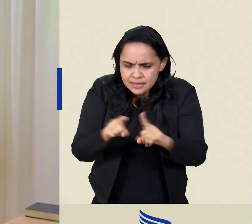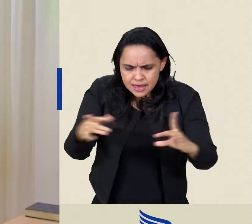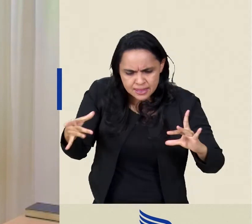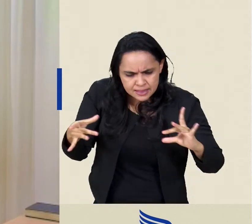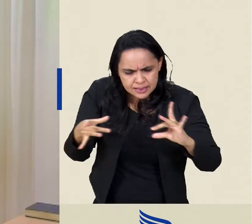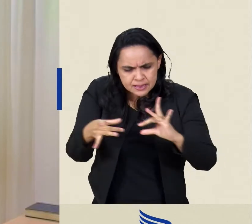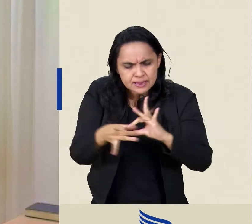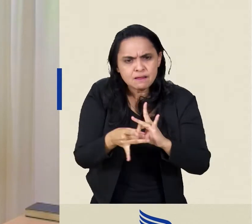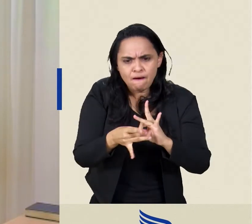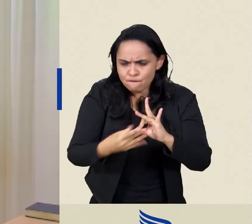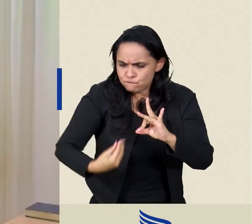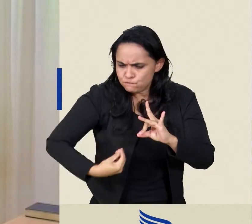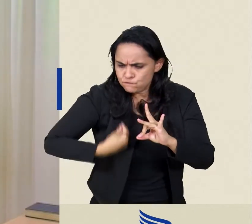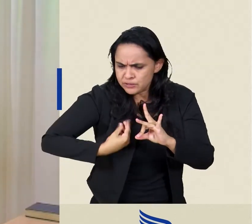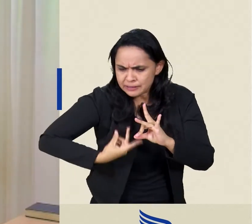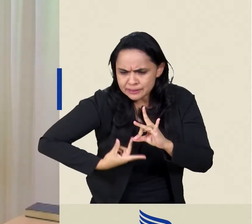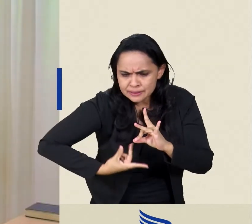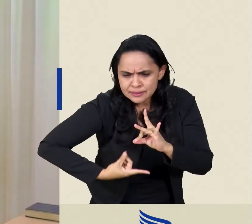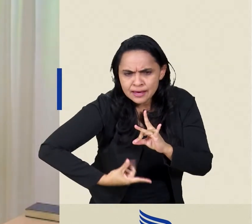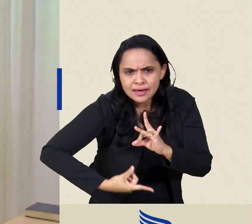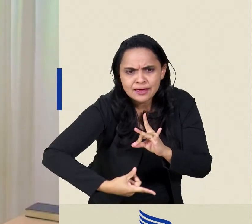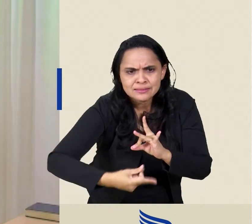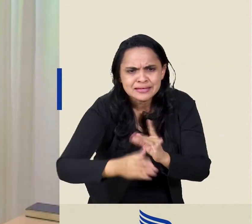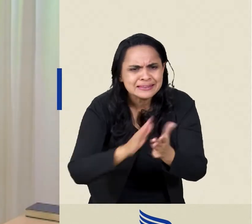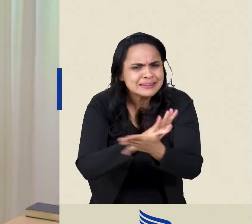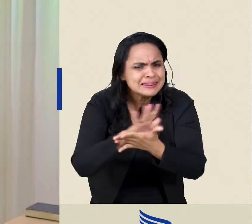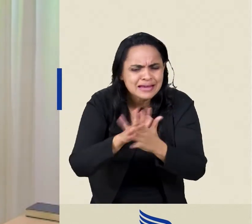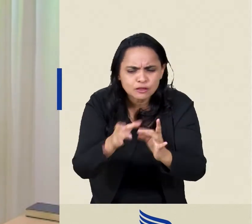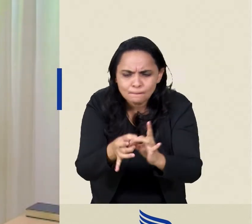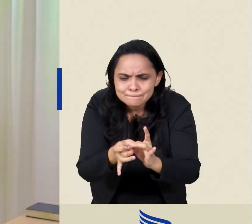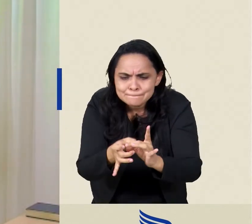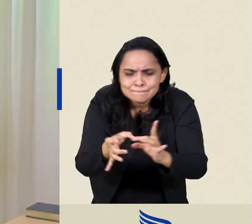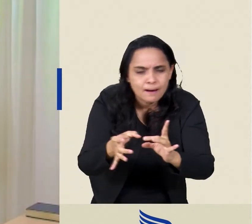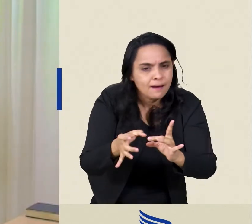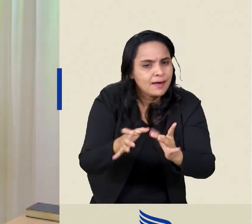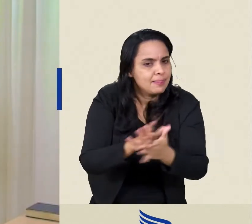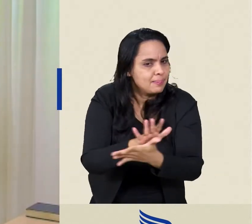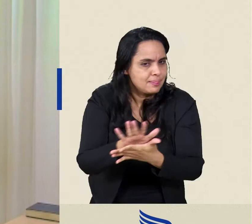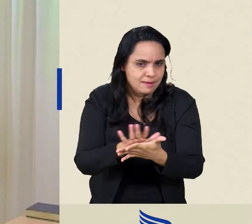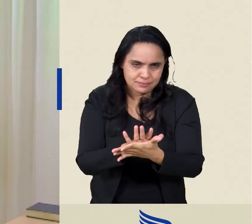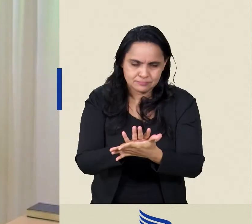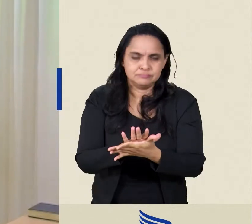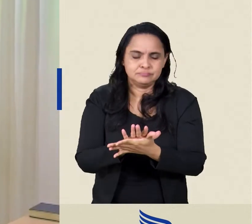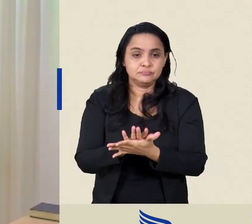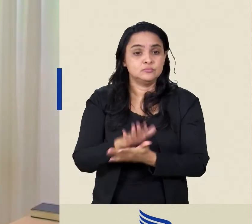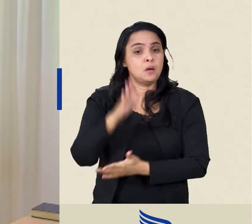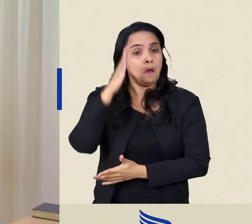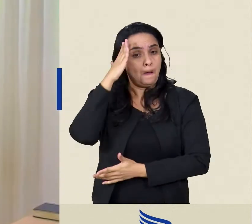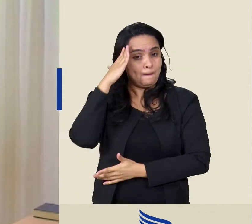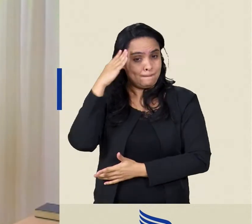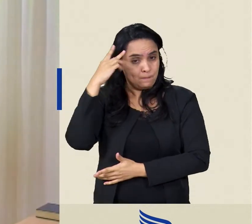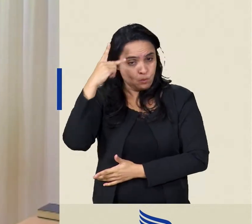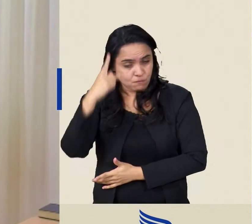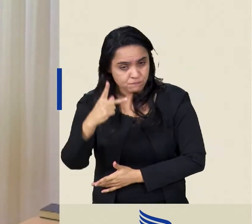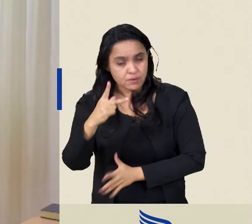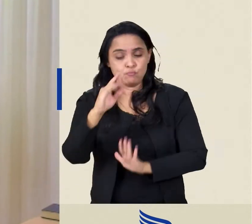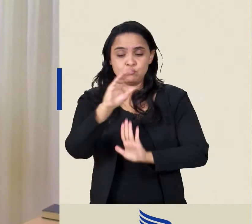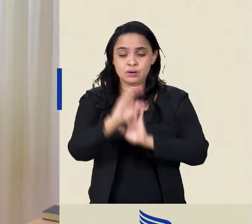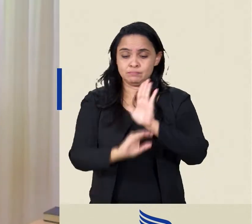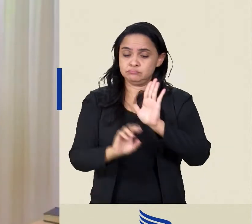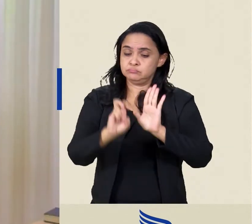vínculos vitalícios indissolúveis, de acordo com Provérbios capítulo 5, 18 e